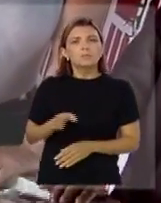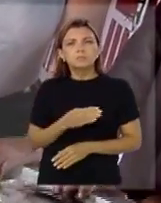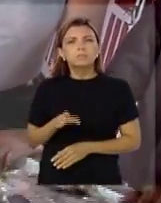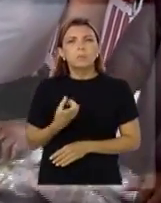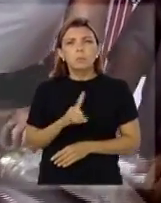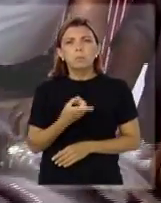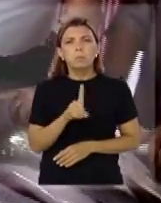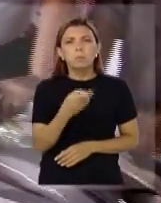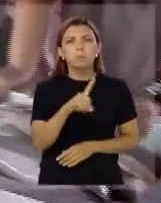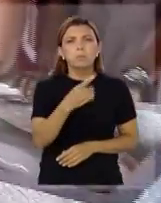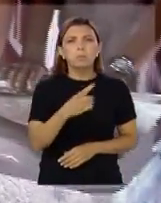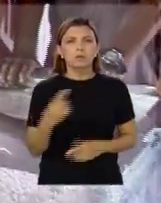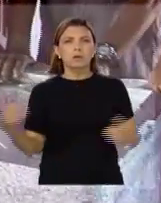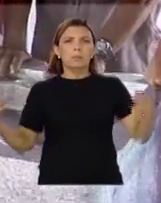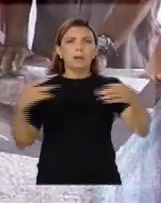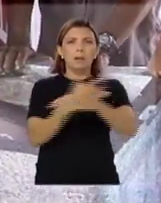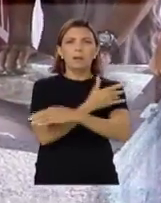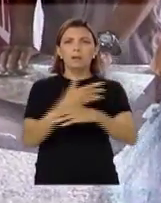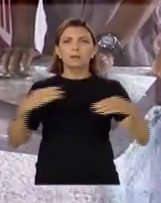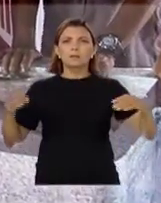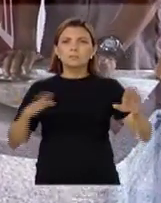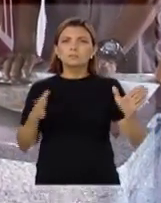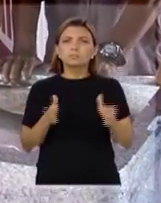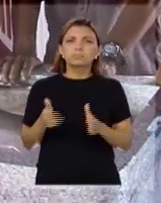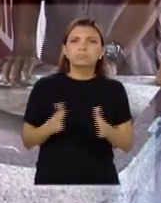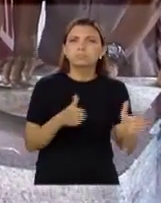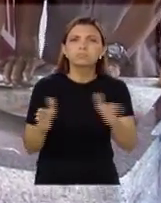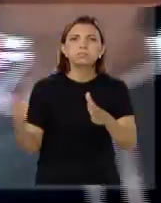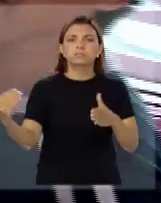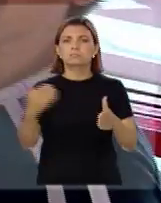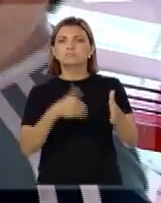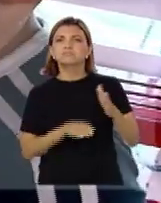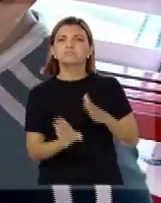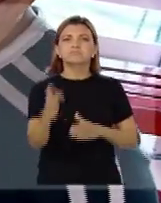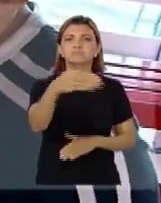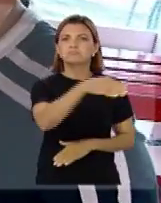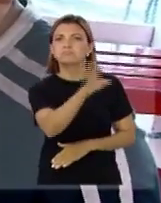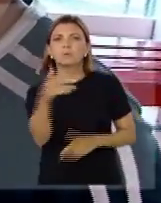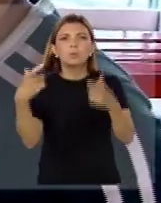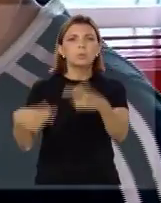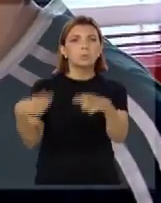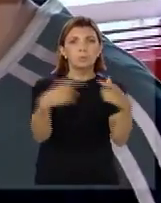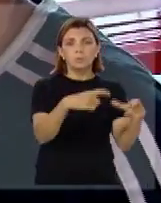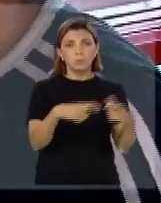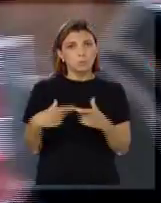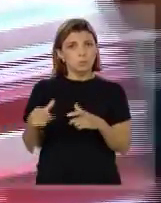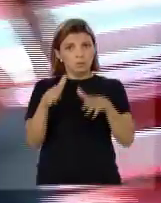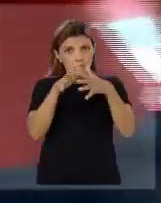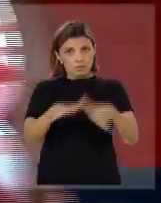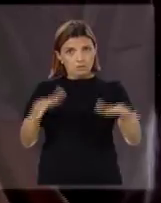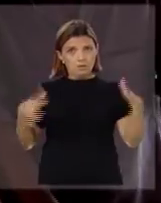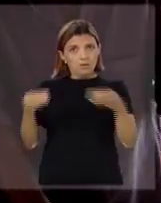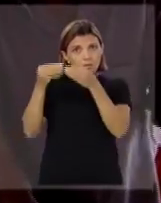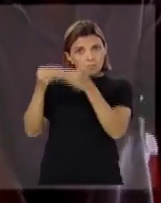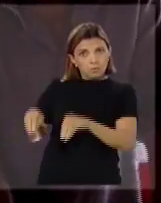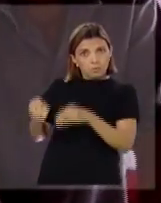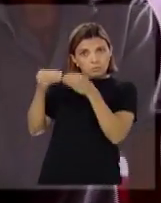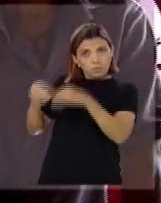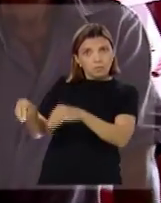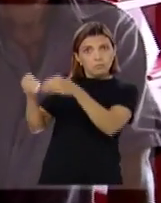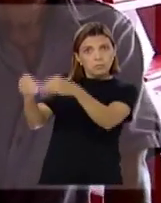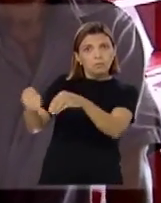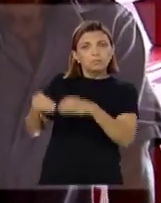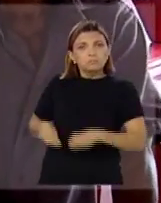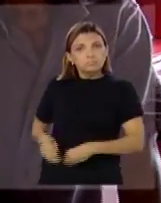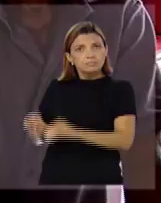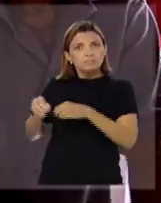isso são conhecidos como bagres migradores. É, migrador, que nasce e reproduz em lugares diferentes no rio. É, ele faz a desova